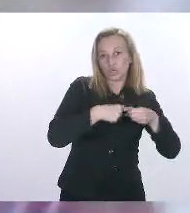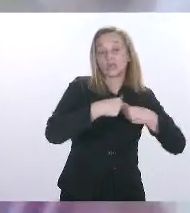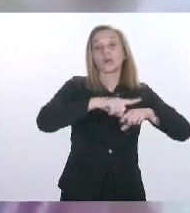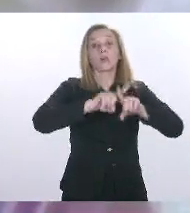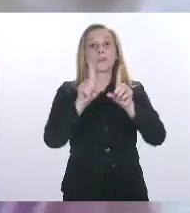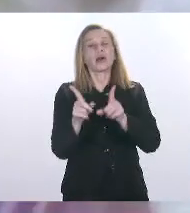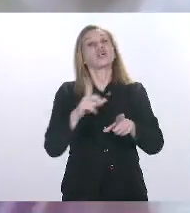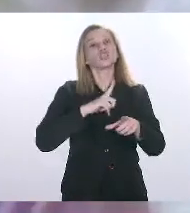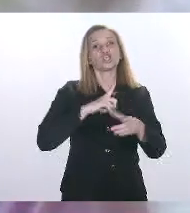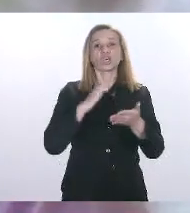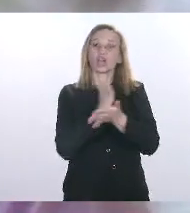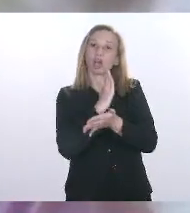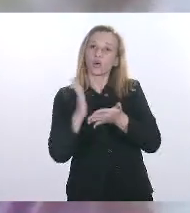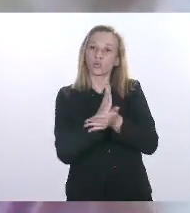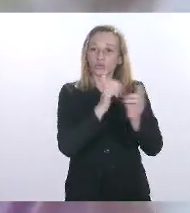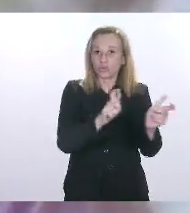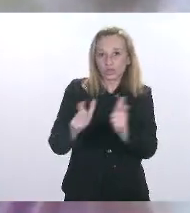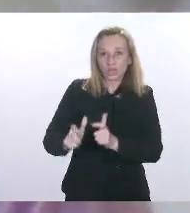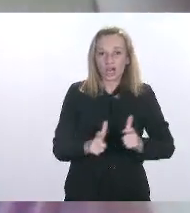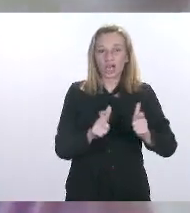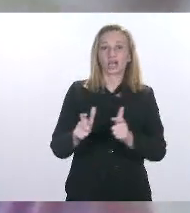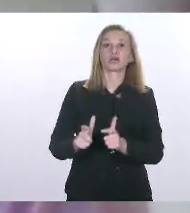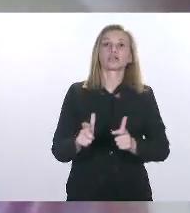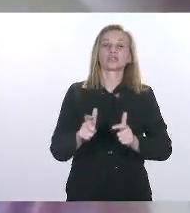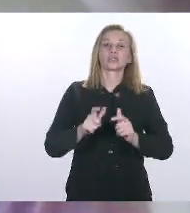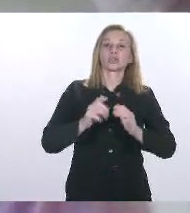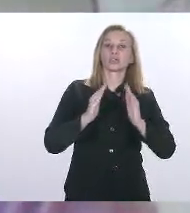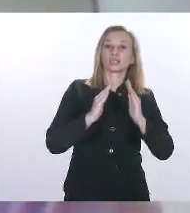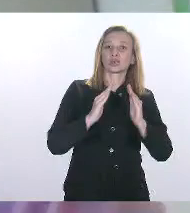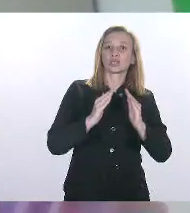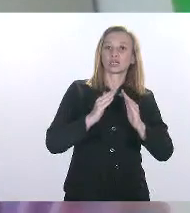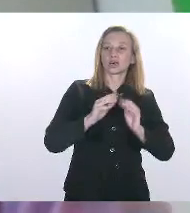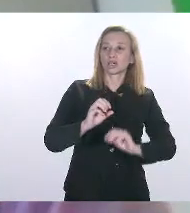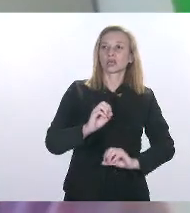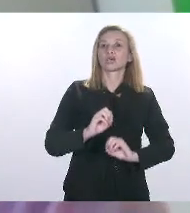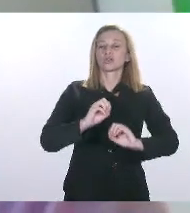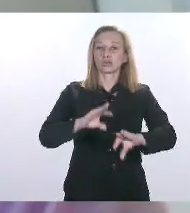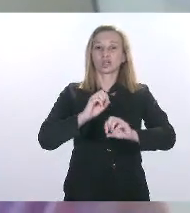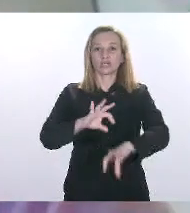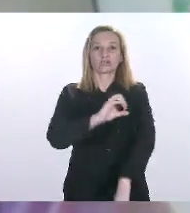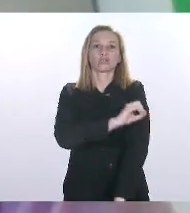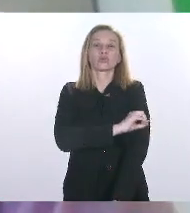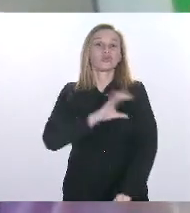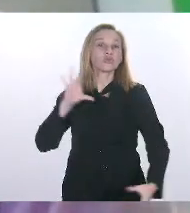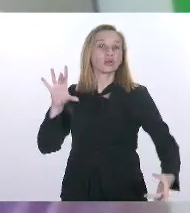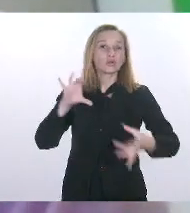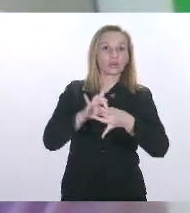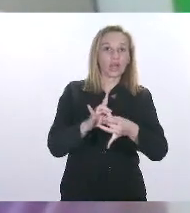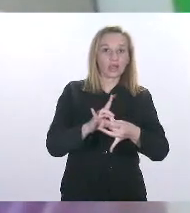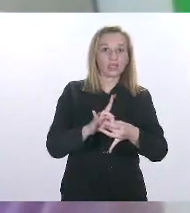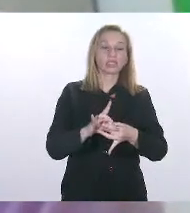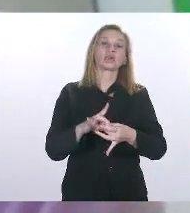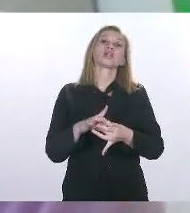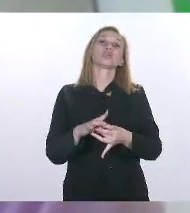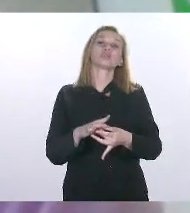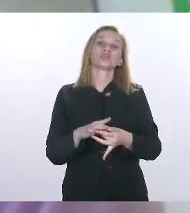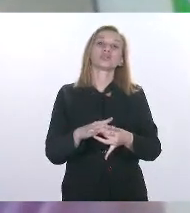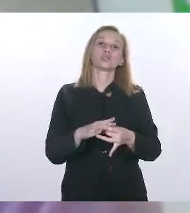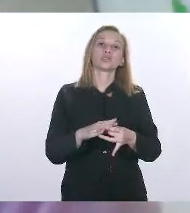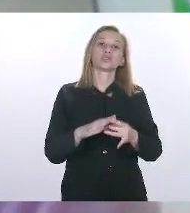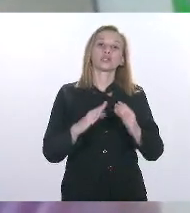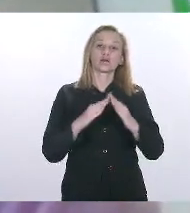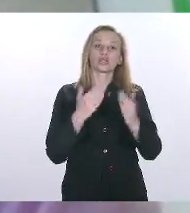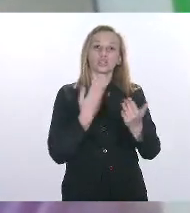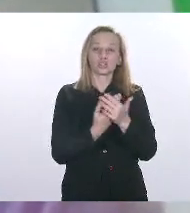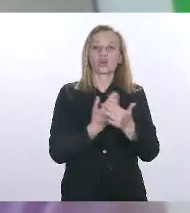Mas ele tem algumas unidades de educação infantil, especialmente vinculadas, né, às unidades onde a gente tem formação